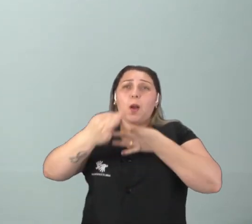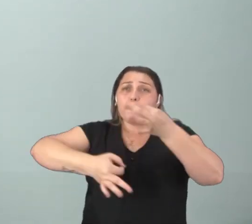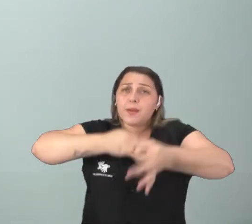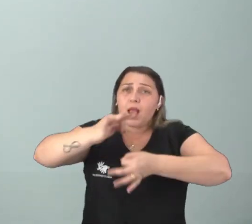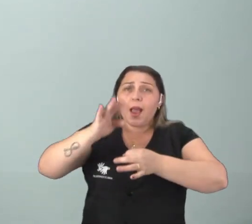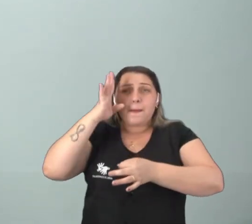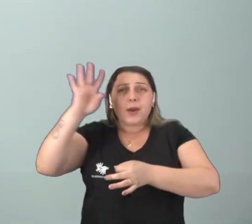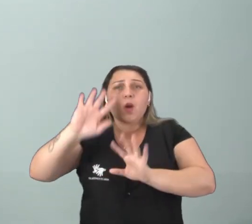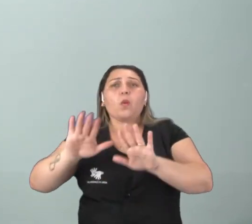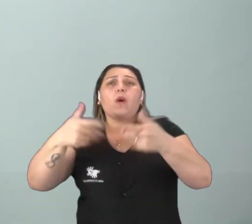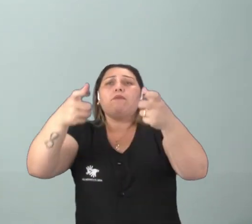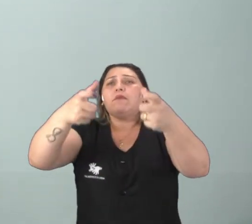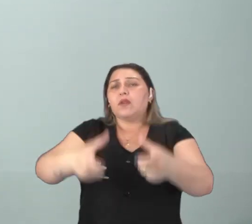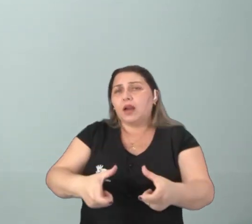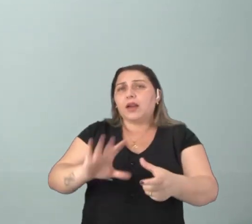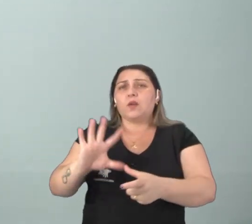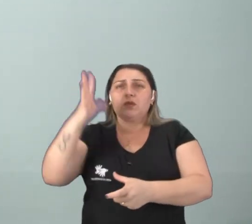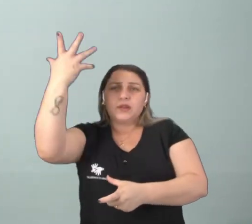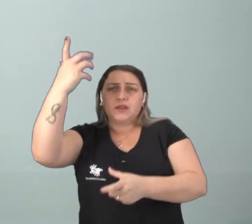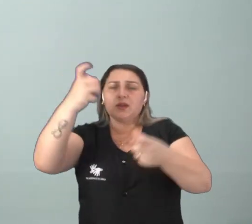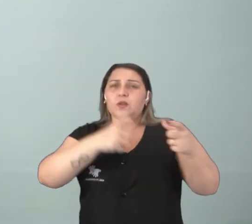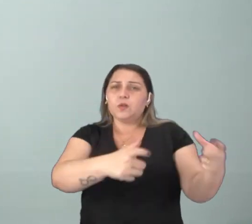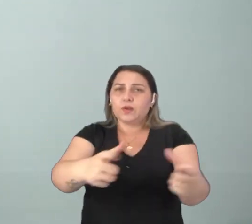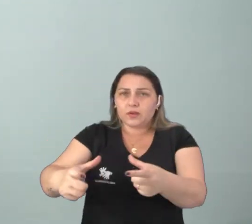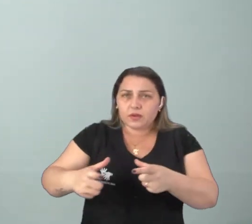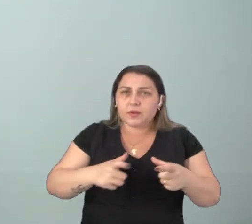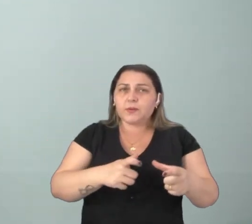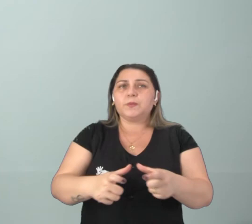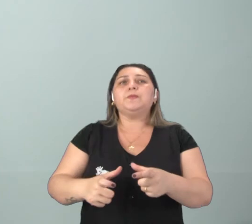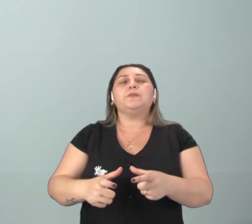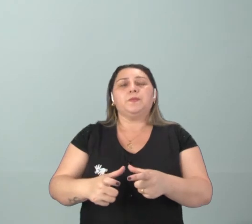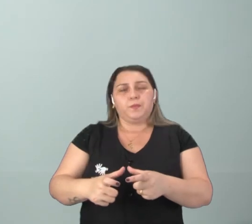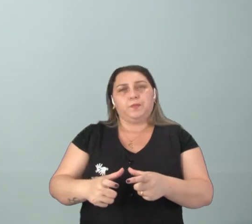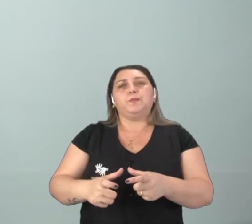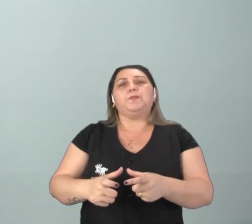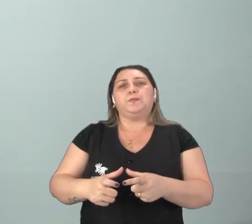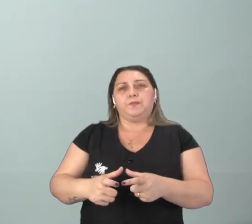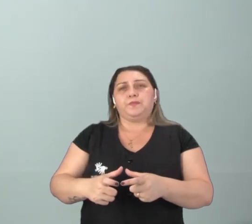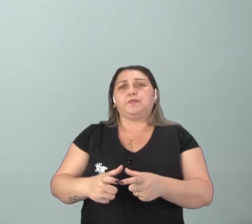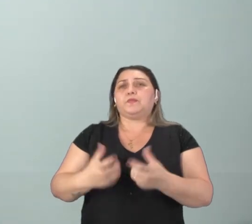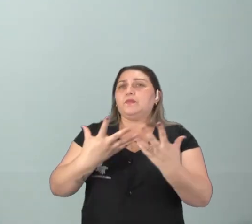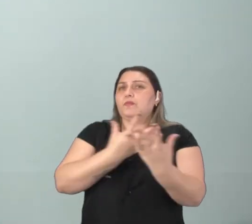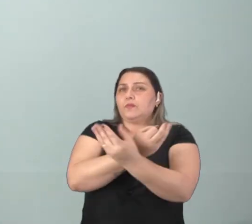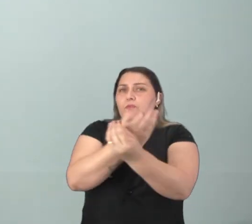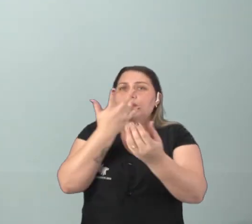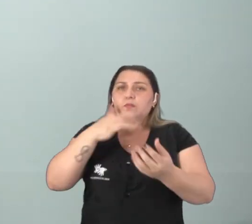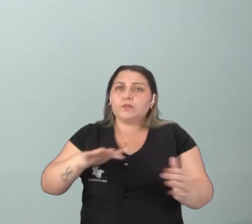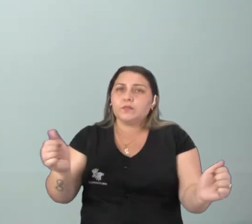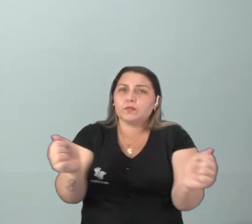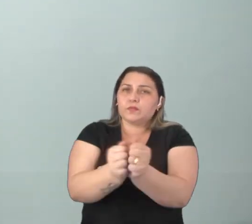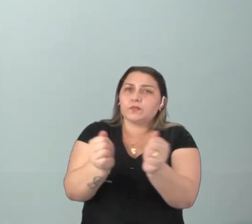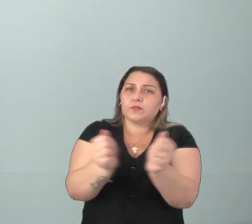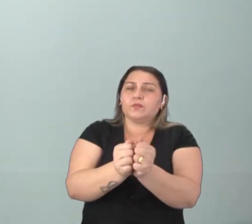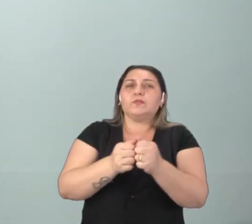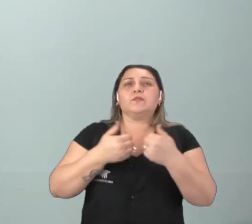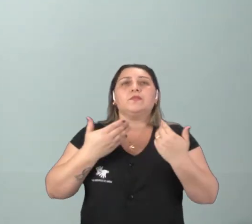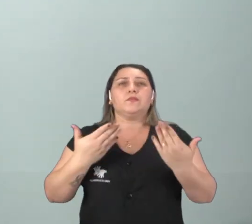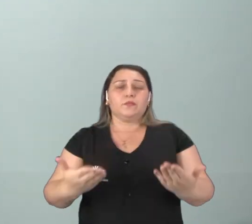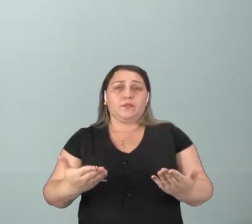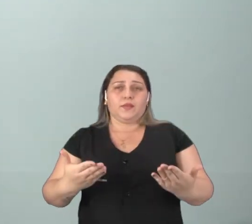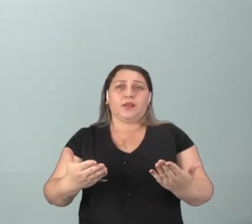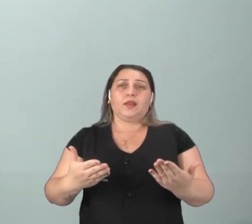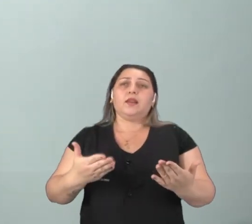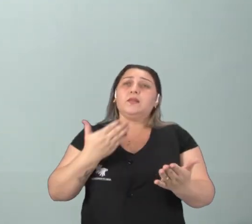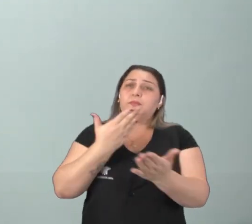imaginar qual é o cenário. Lugares que estejam muitas crianças reunidas. Então,